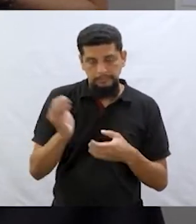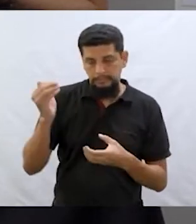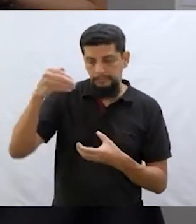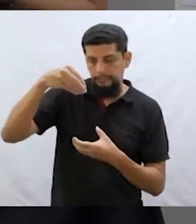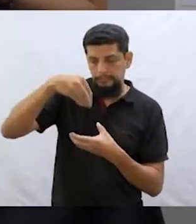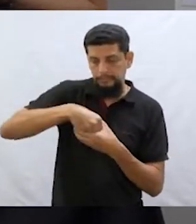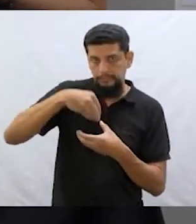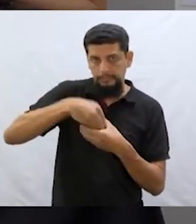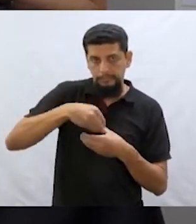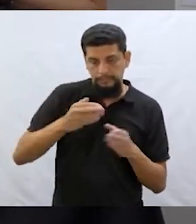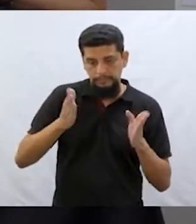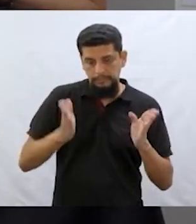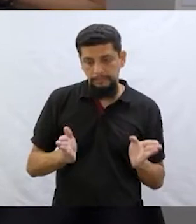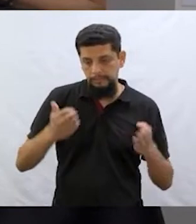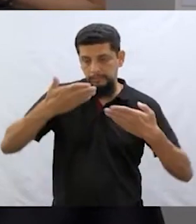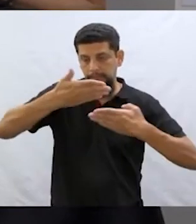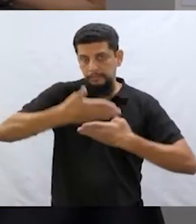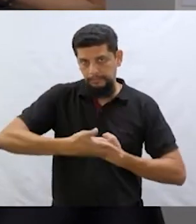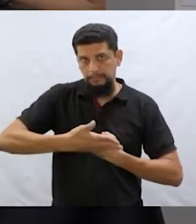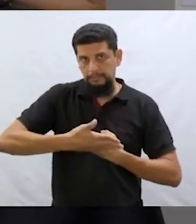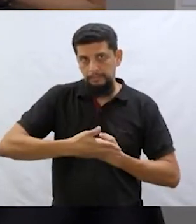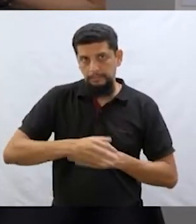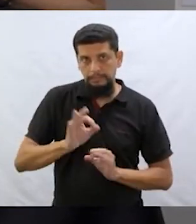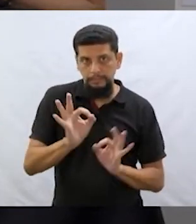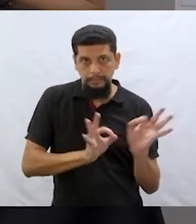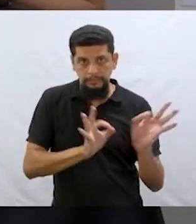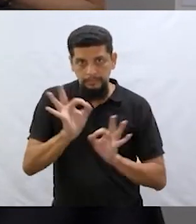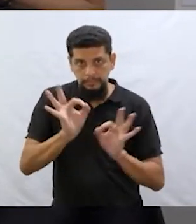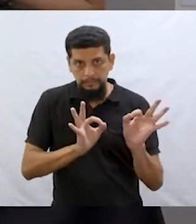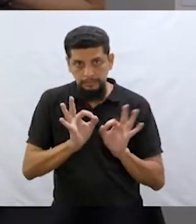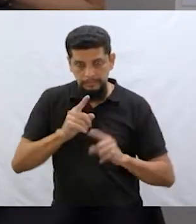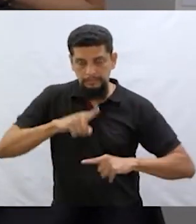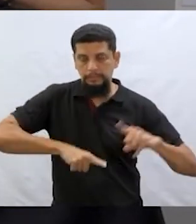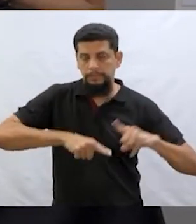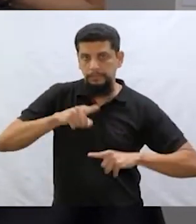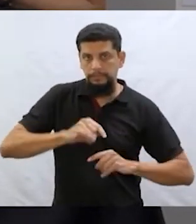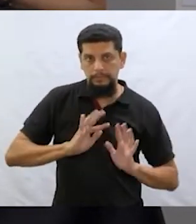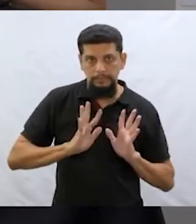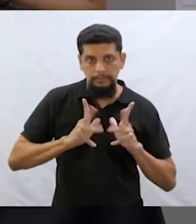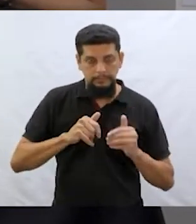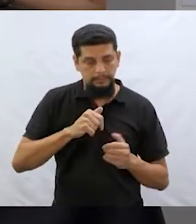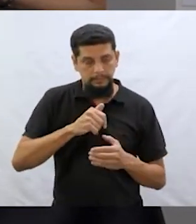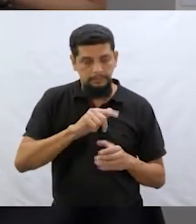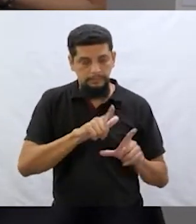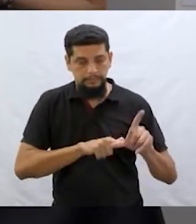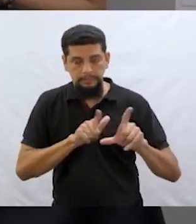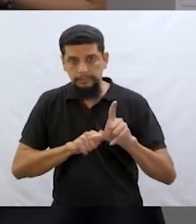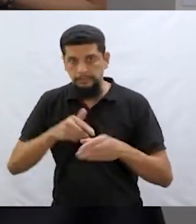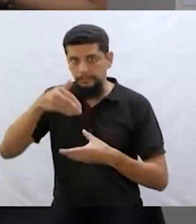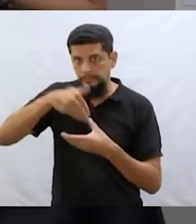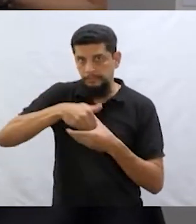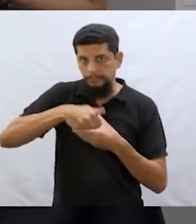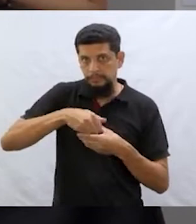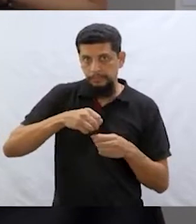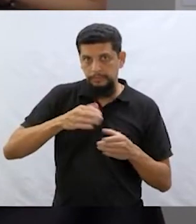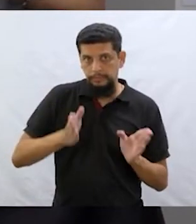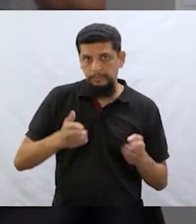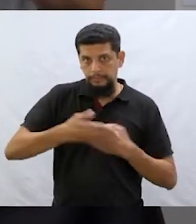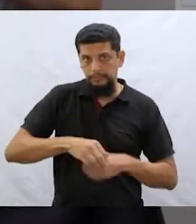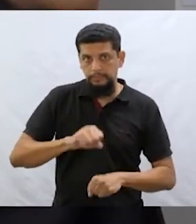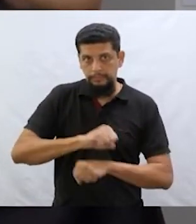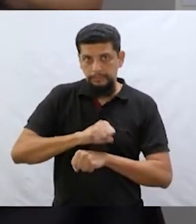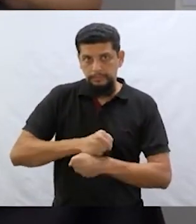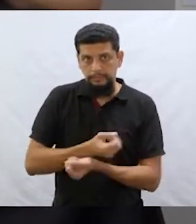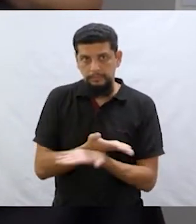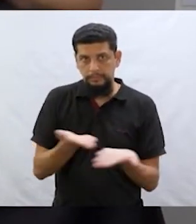e guardar lá naquele material que você separou para deixar todas as letras que nós já trabalhamos, ok? Nós vamos